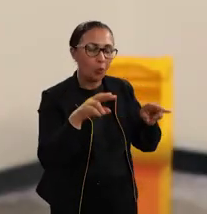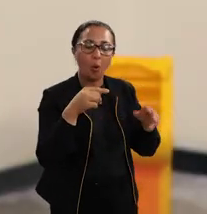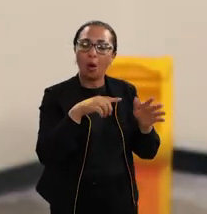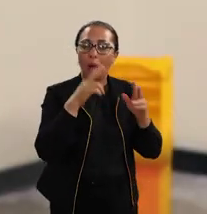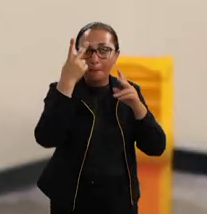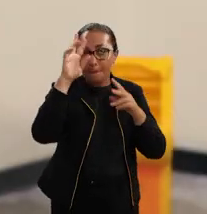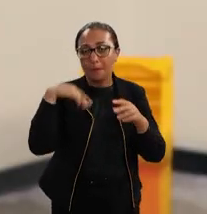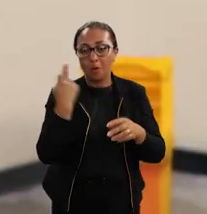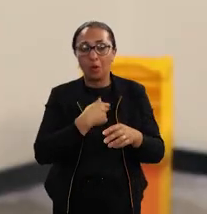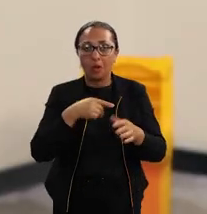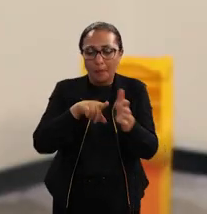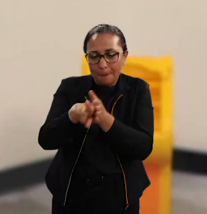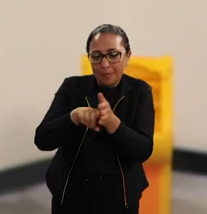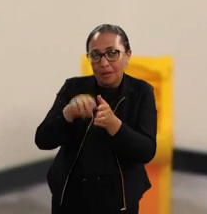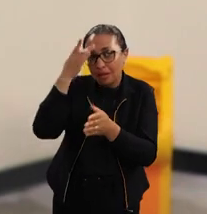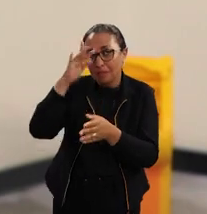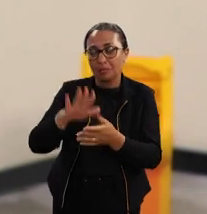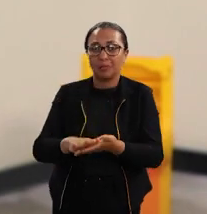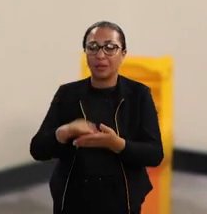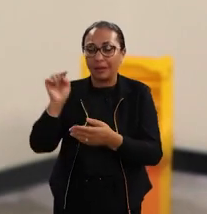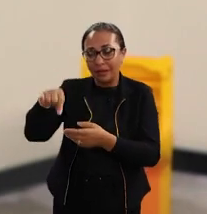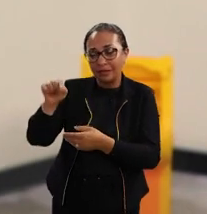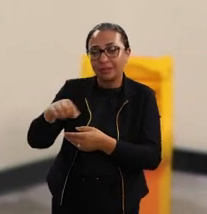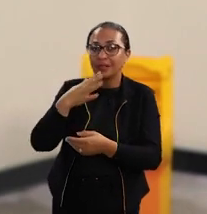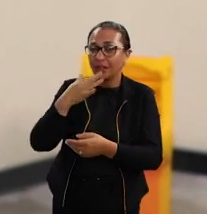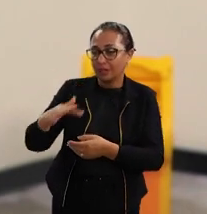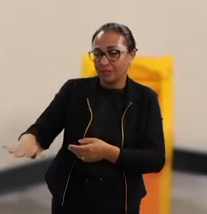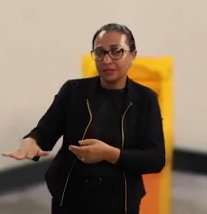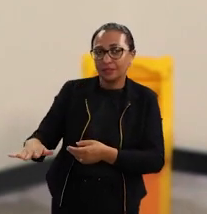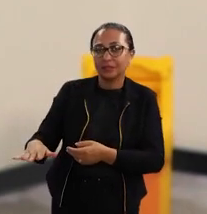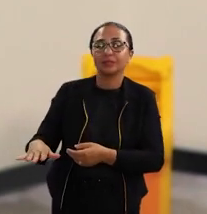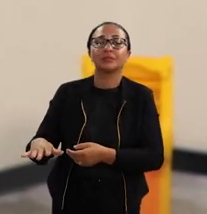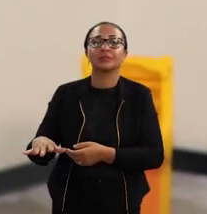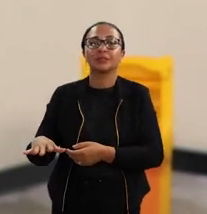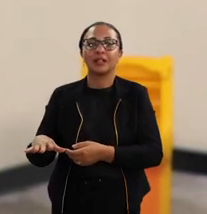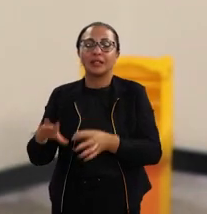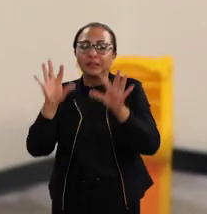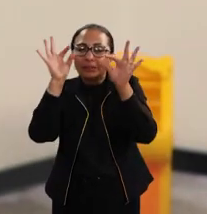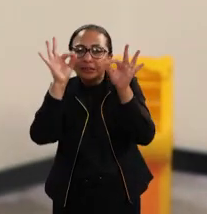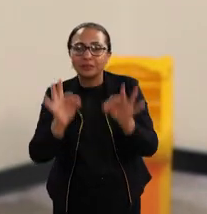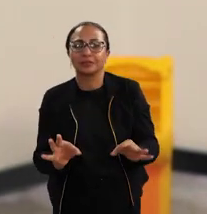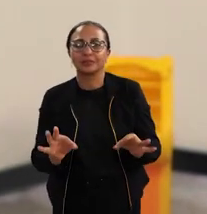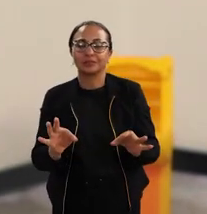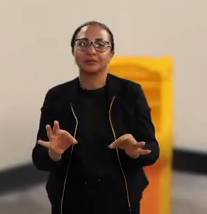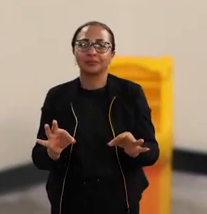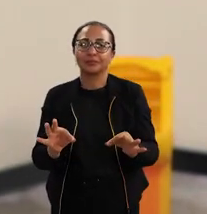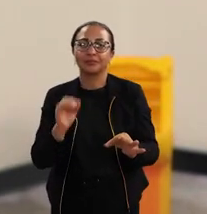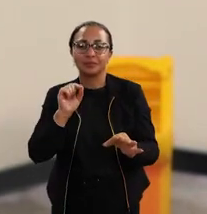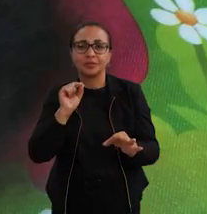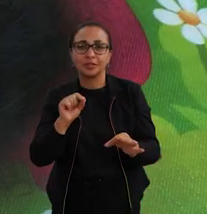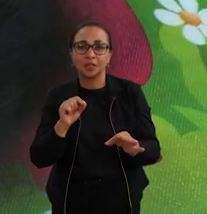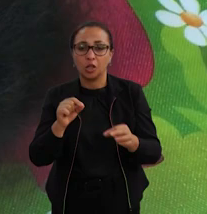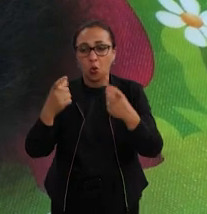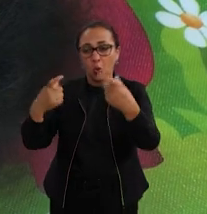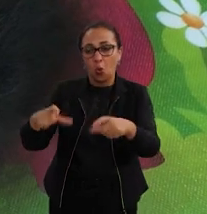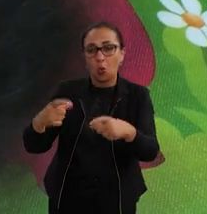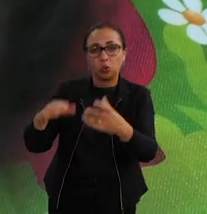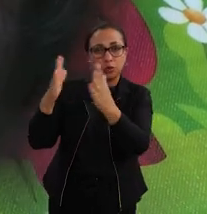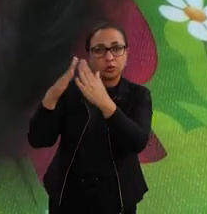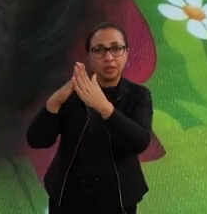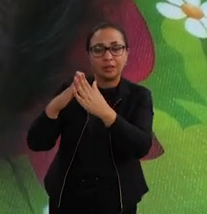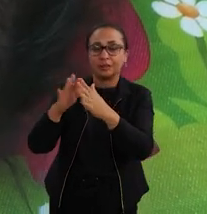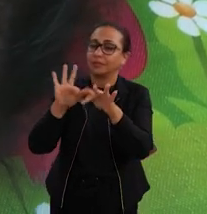das nossas pesquisas mais para essa questão da criança típica, em que o ambiente em que